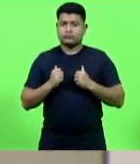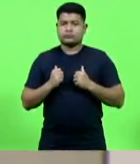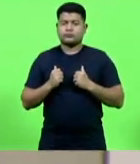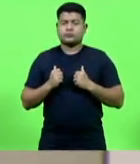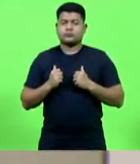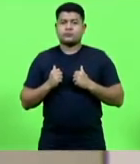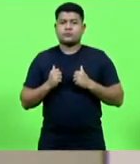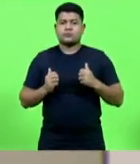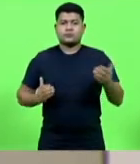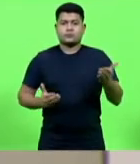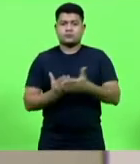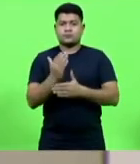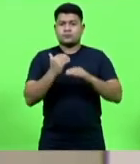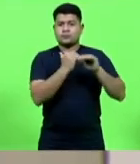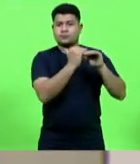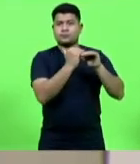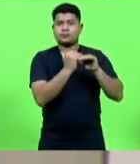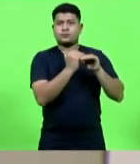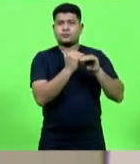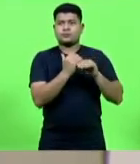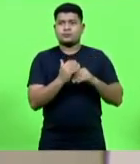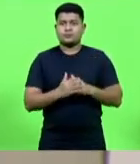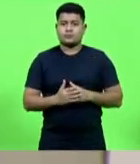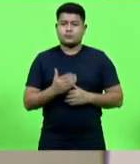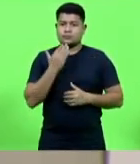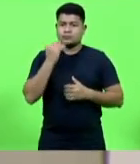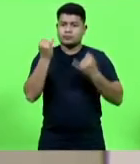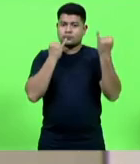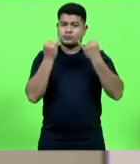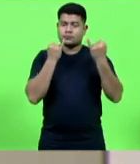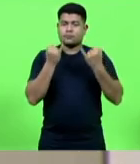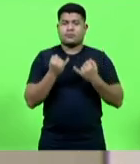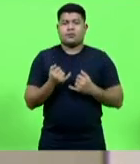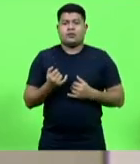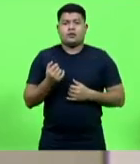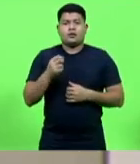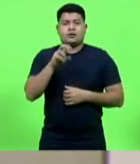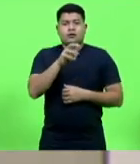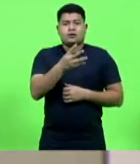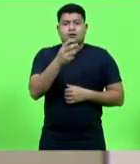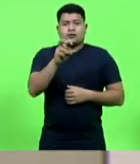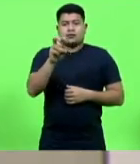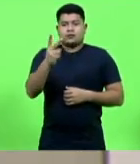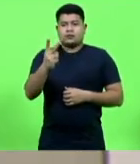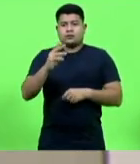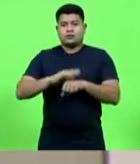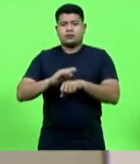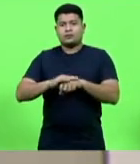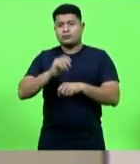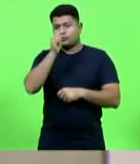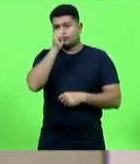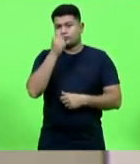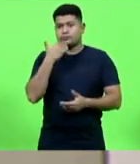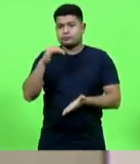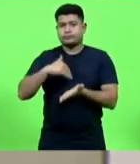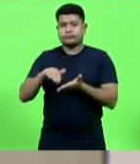se encontra, aprovado por unanimidade. Pedindo informação 452, autor deputado João Amin, solicitando ao secretário do Estado da